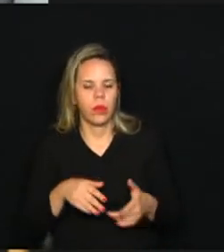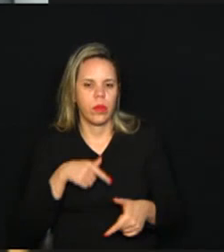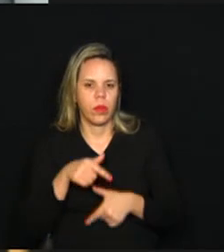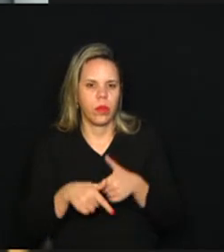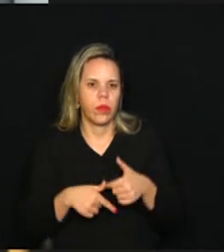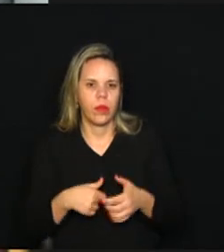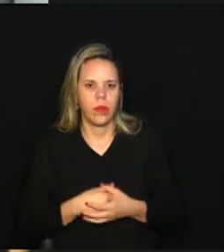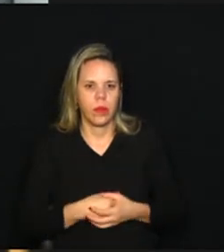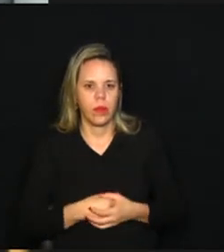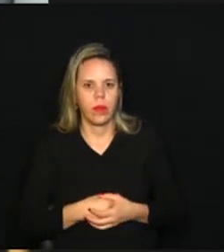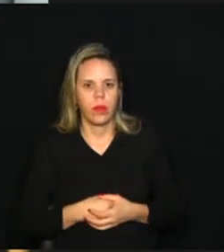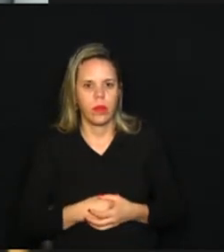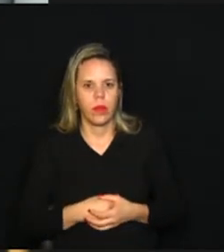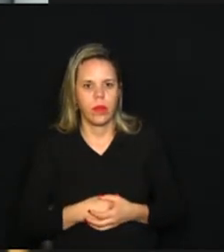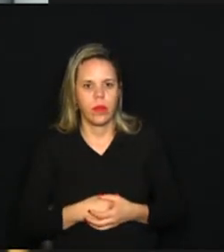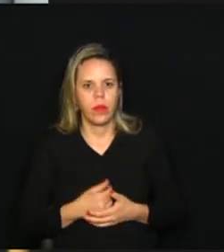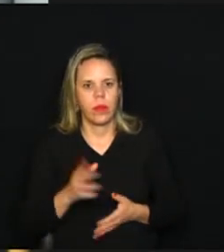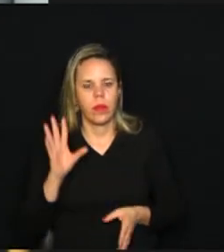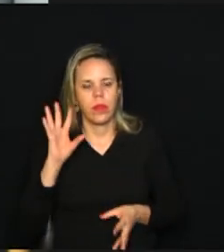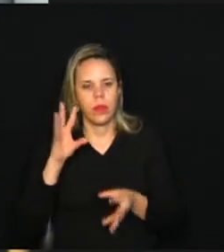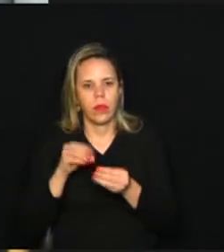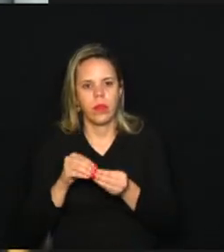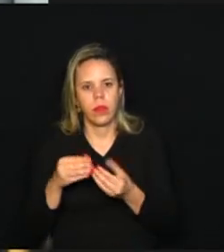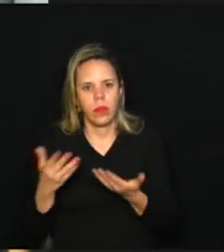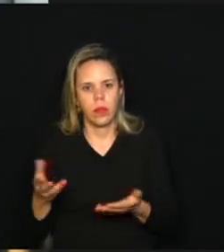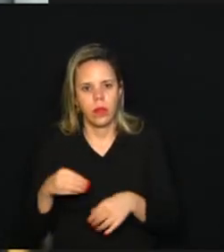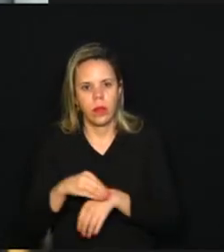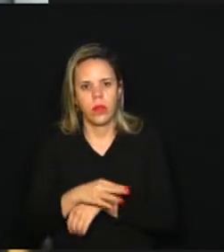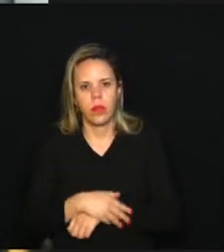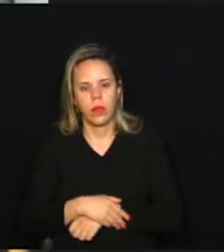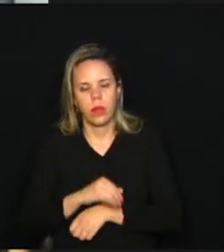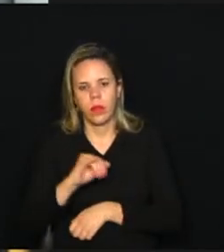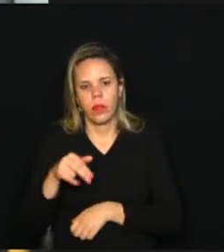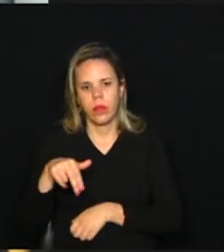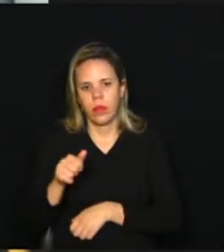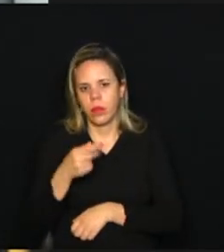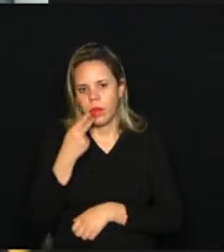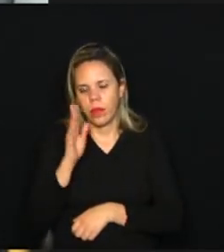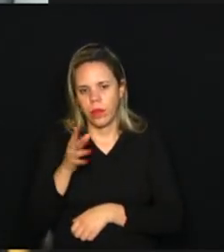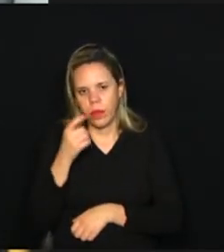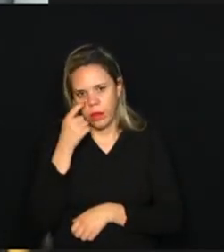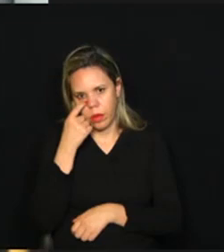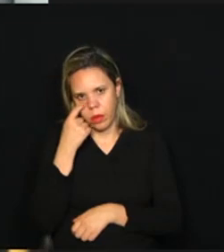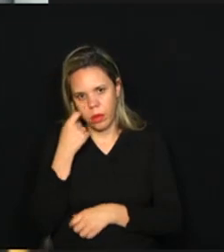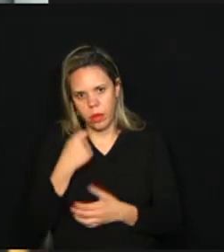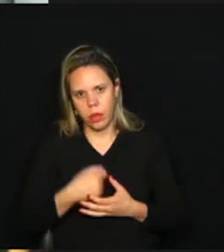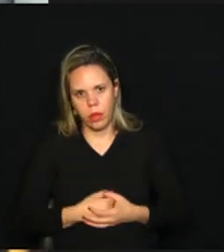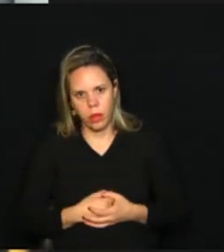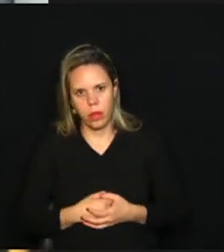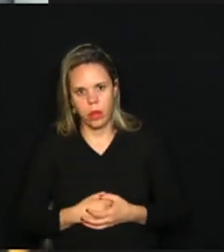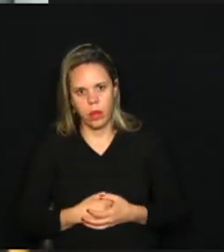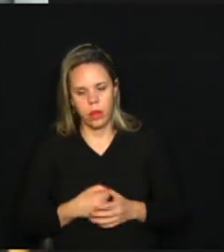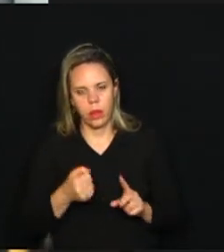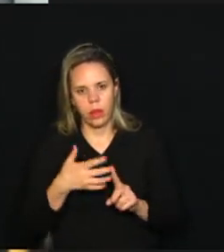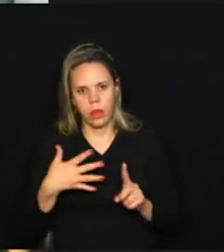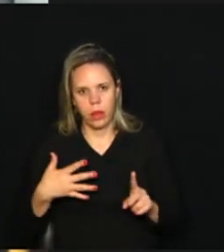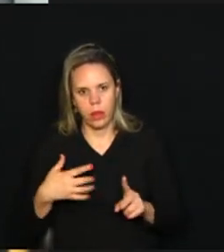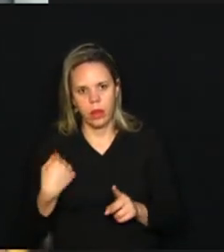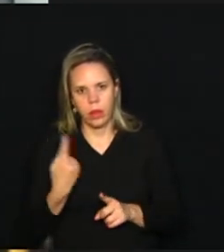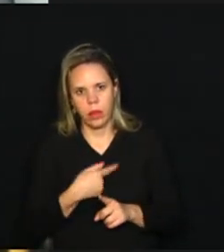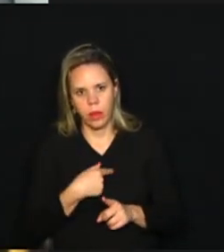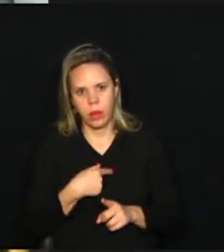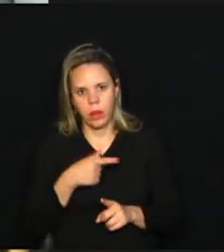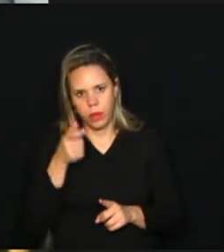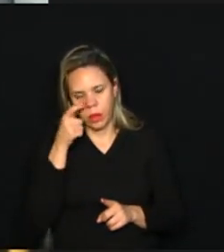laboral. Então, acho que era um pouco isso que eu queria dizer. Acho que a Juliana fez uma boa explanação do que a gente vê